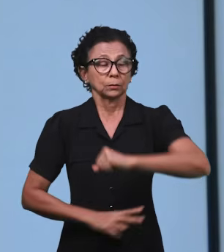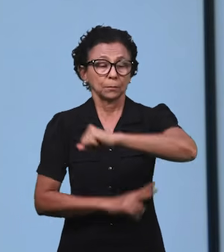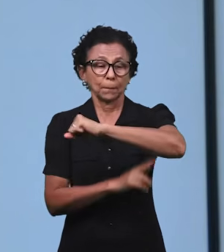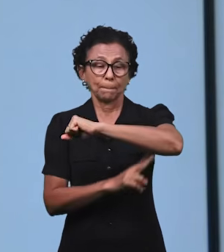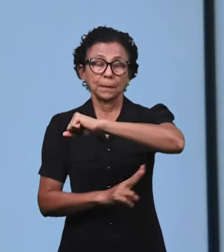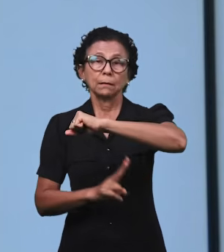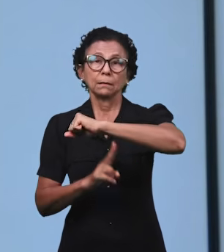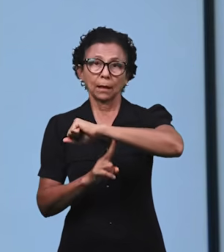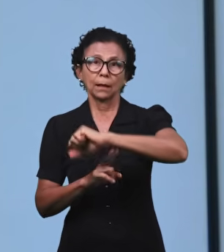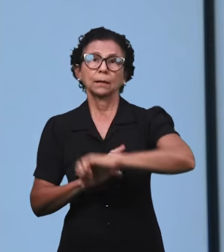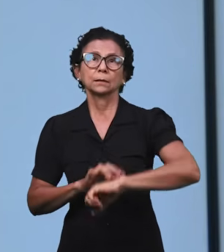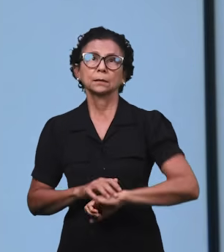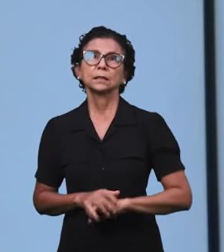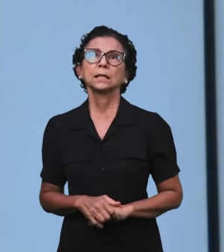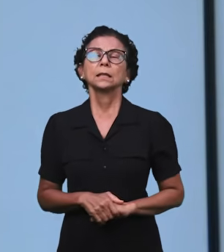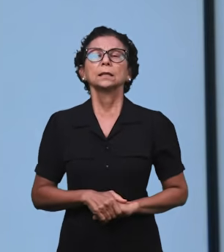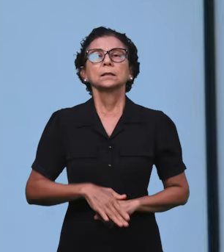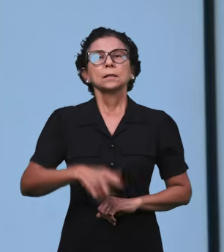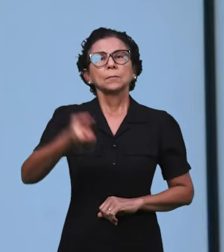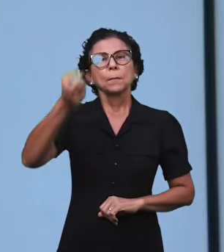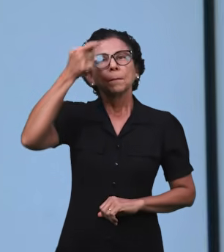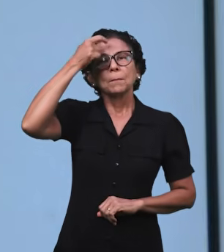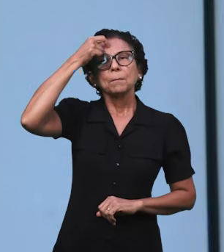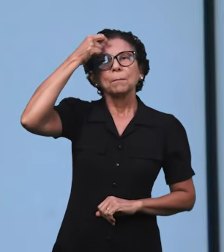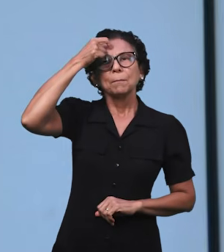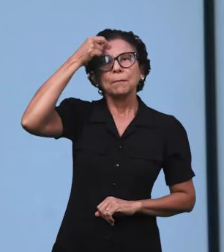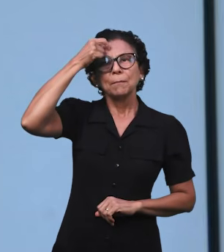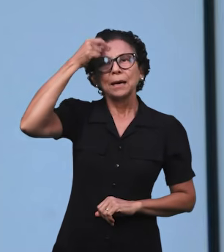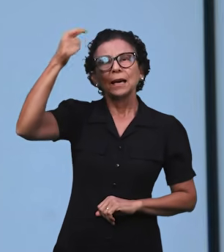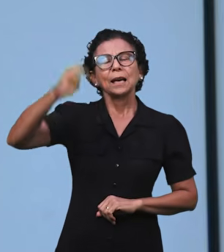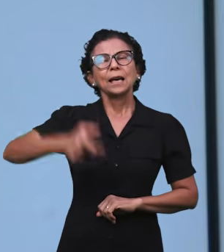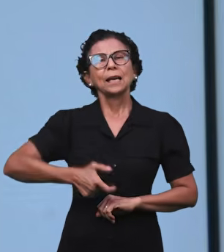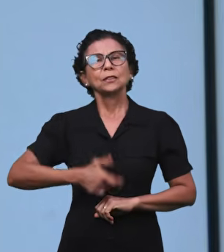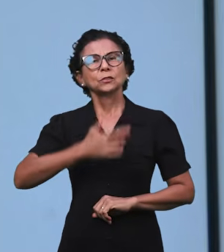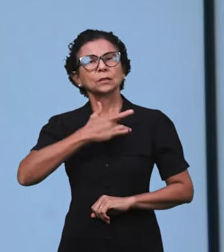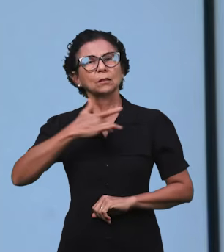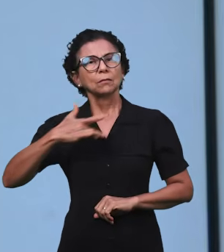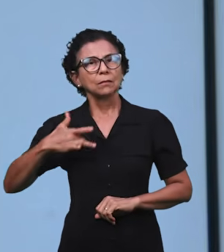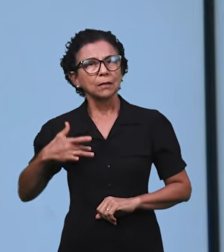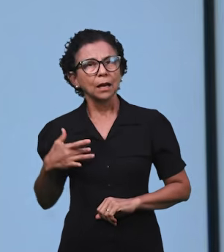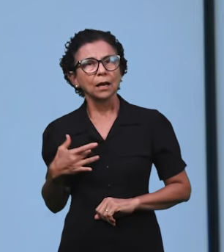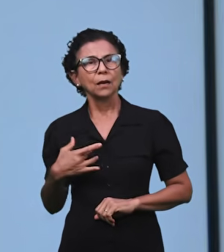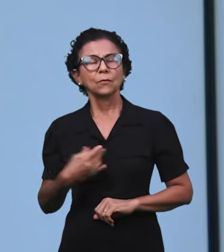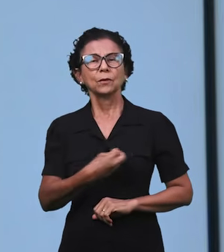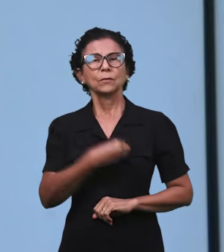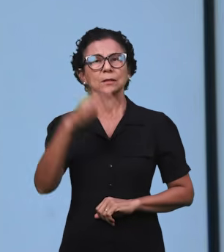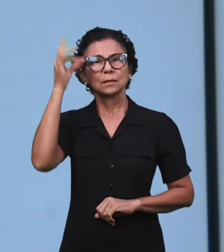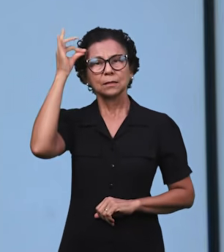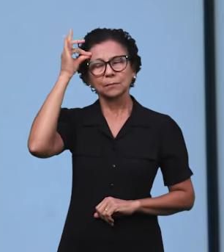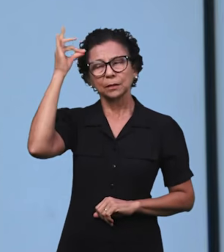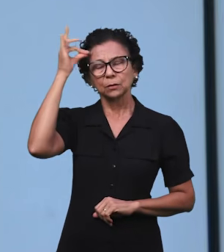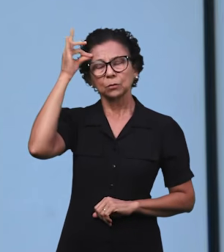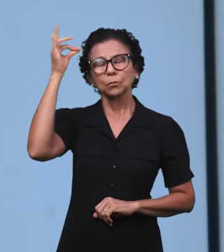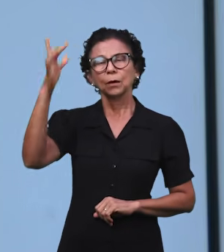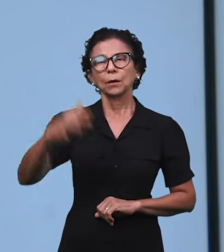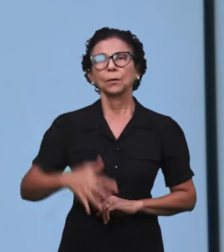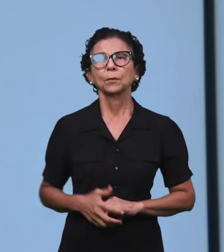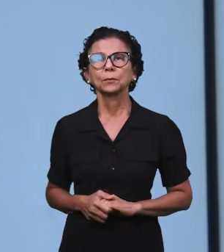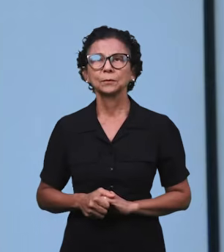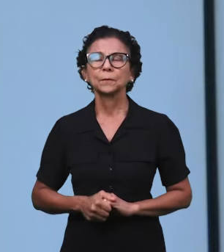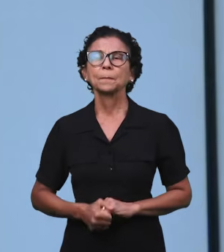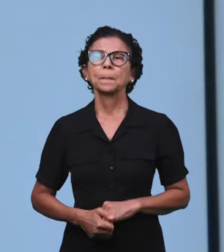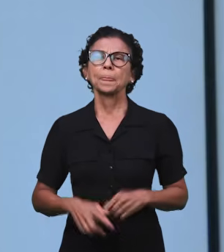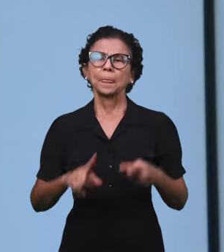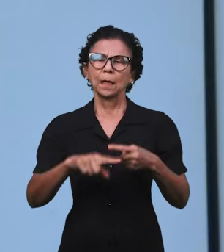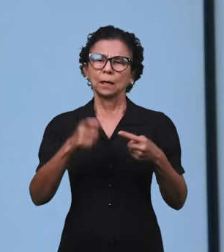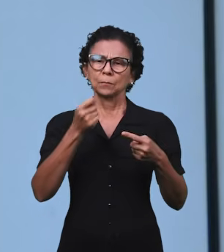que alimente também a mente, que alimente também a parte espiritual. Então, os pilares do tratamento da fibromialgia são